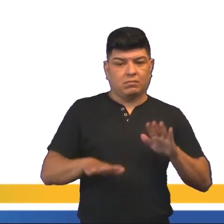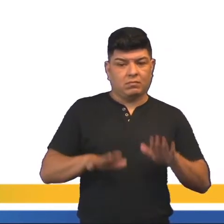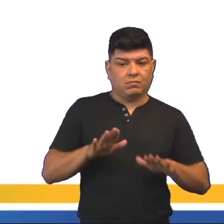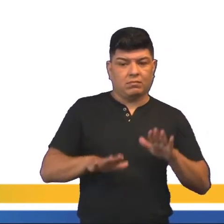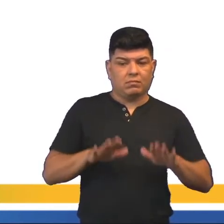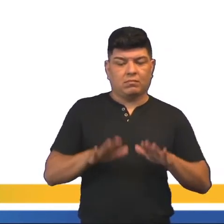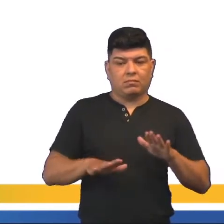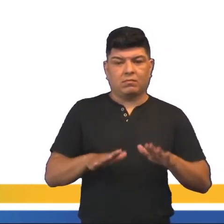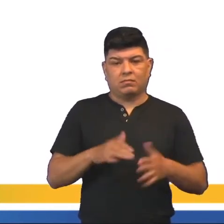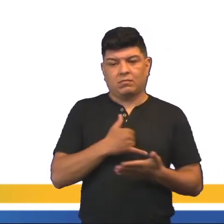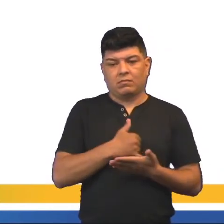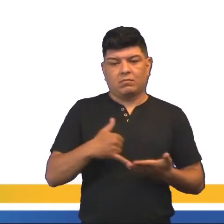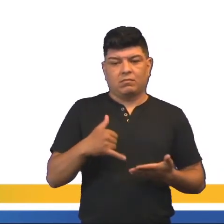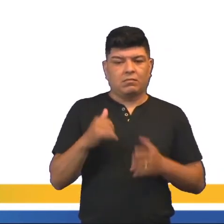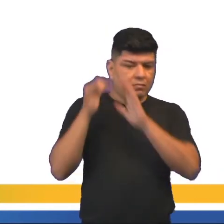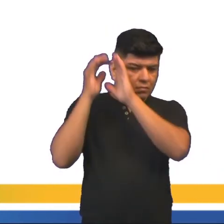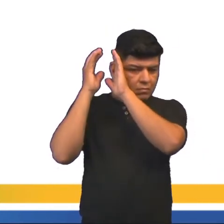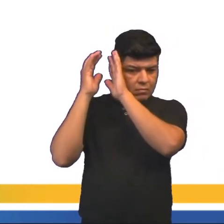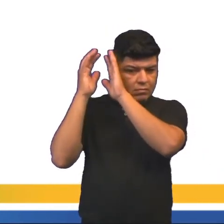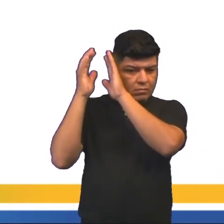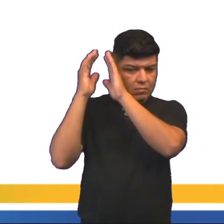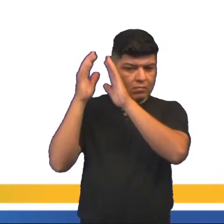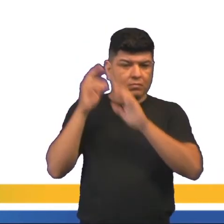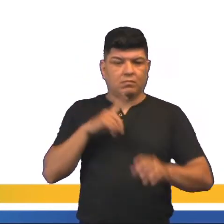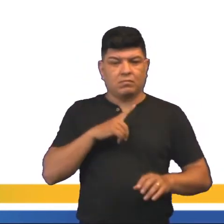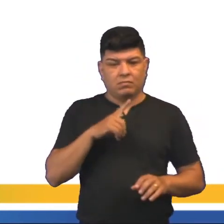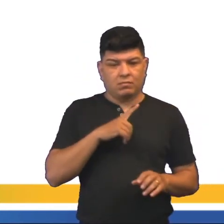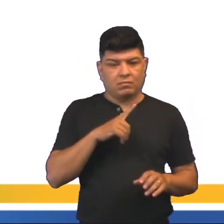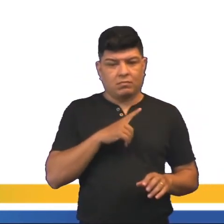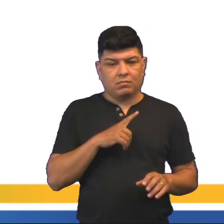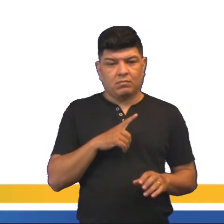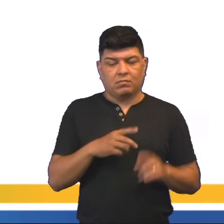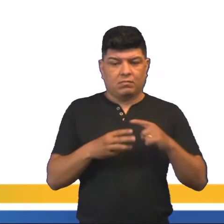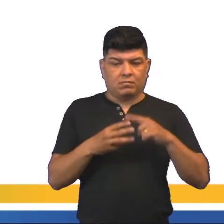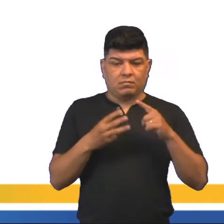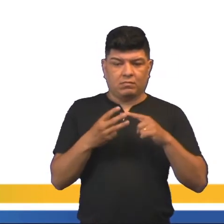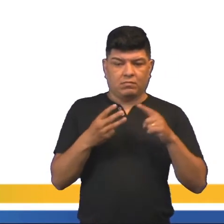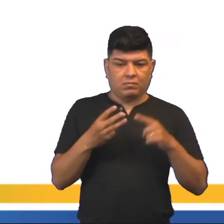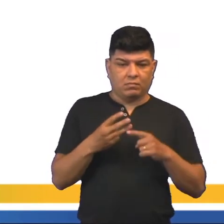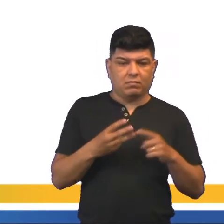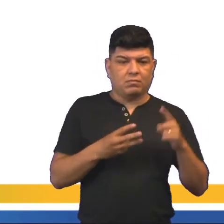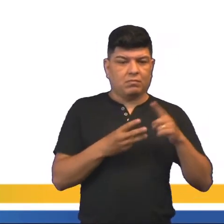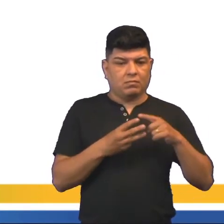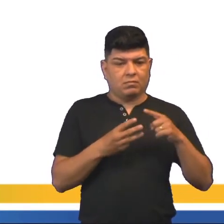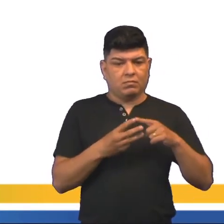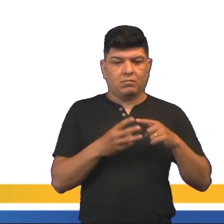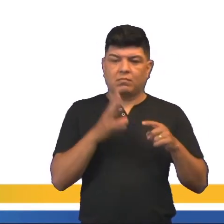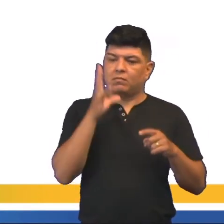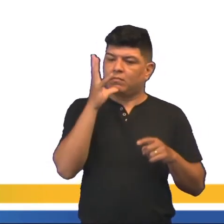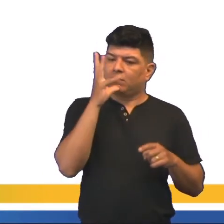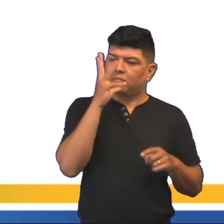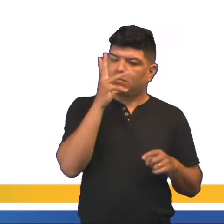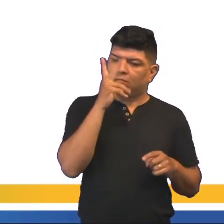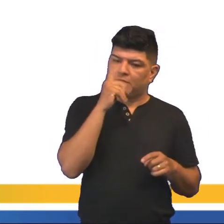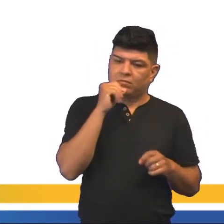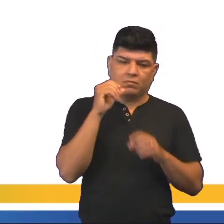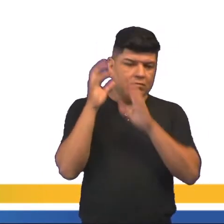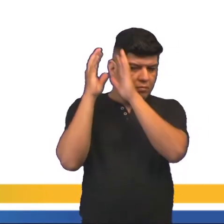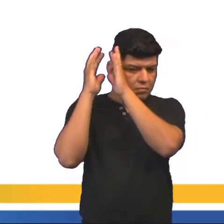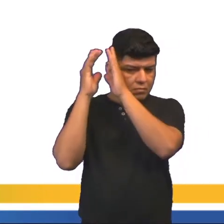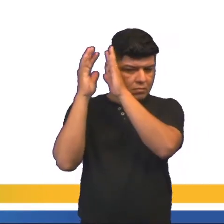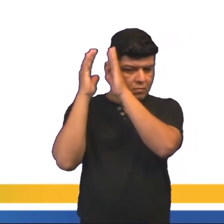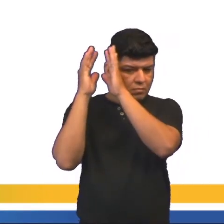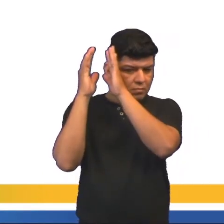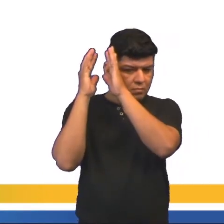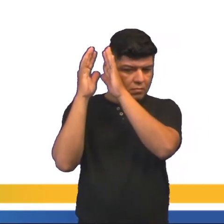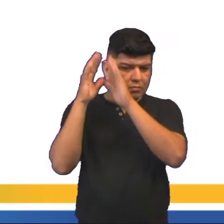da atuação que a droga faz no cérebro, nós vamos ter esses três tipos. As drogas que diminuem a atividade mental,